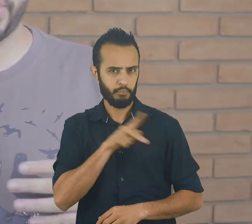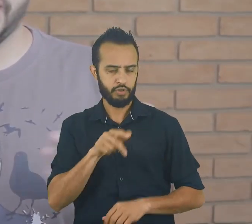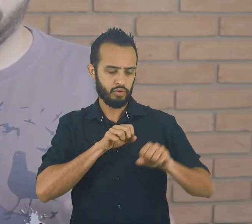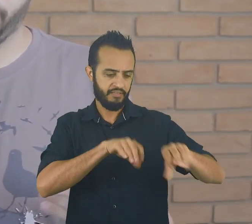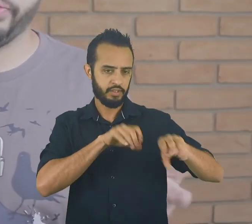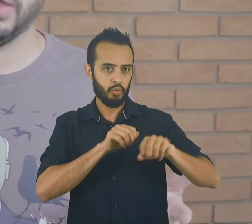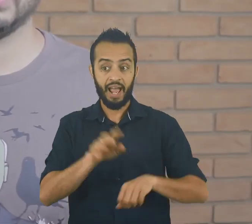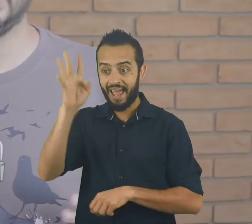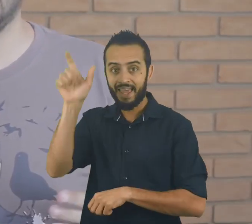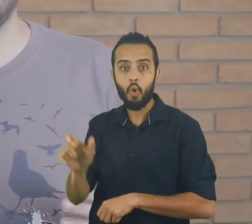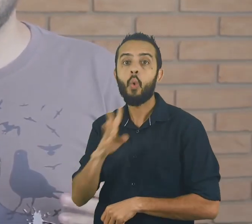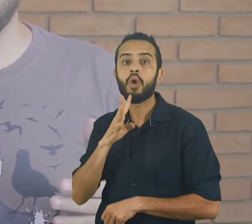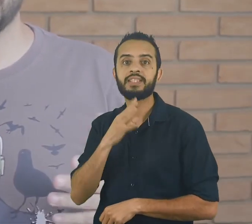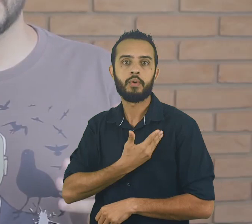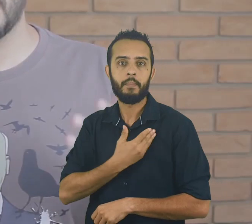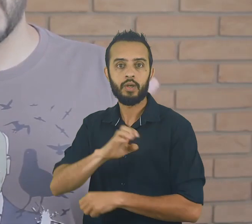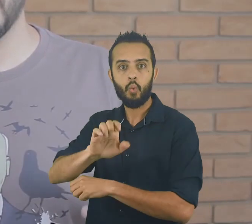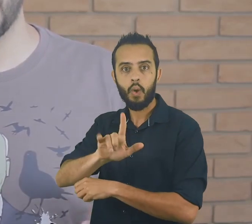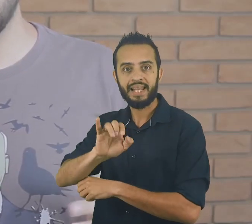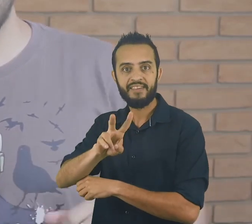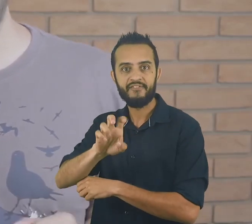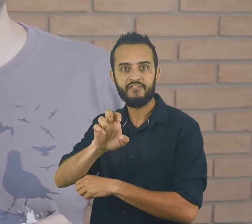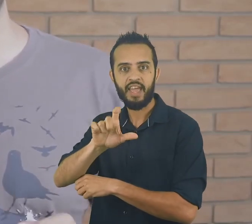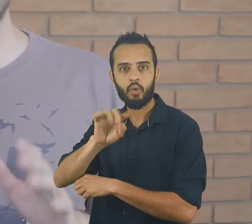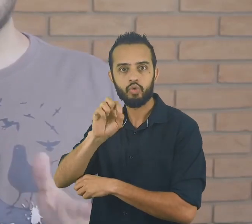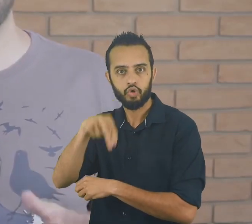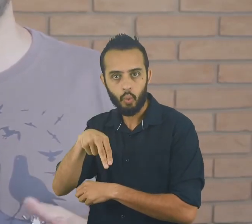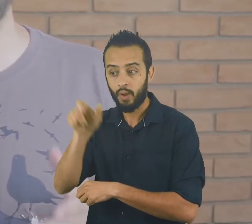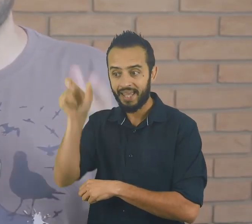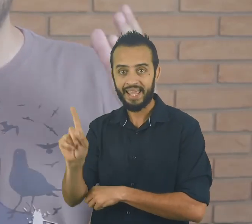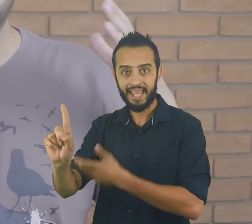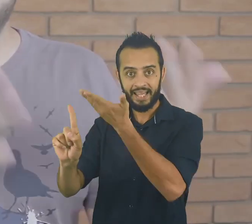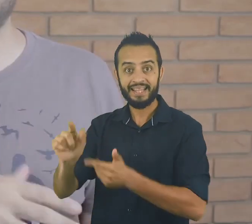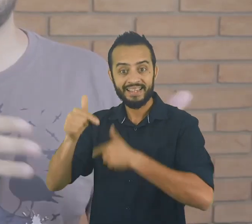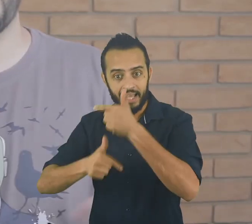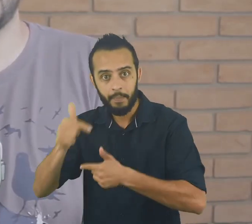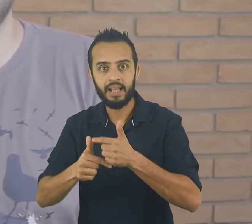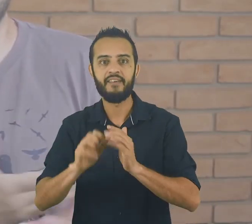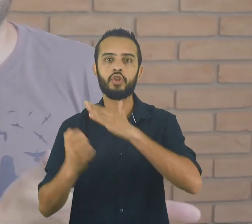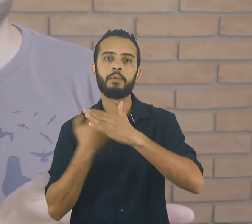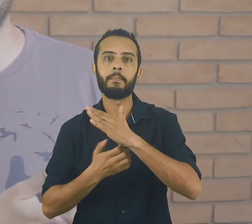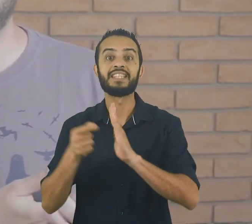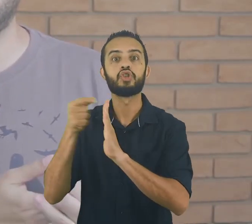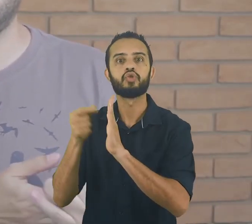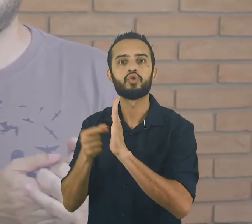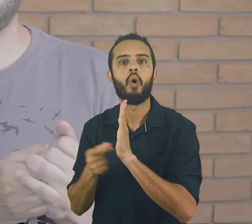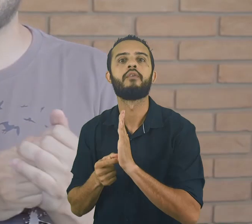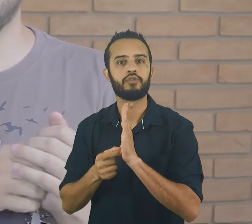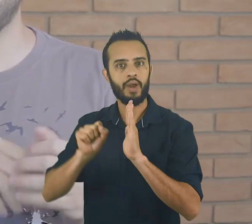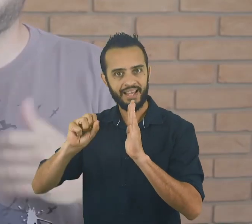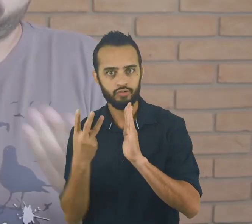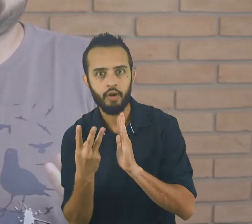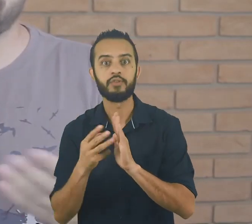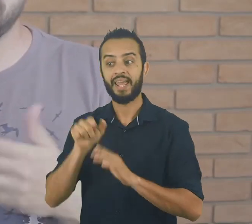cara genial, que é o Erivelto, e ele trabalhava numa empresa de software fazendo exatamente isso. Ele criava as interfaces de softwares, ele